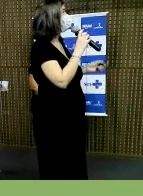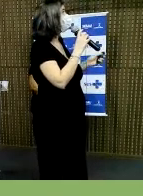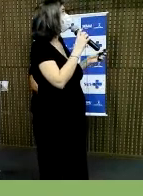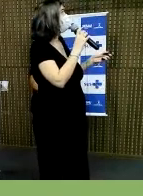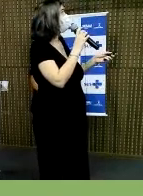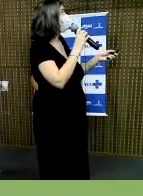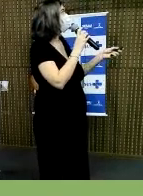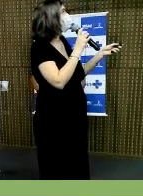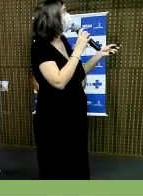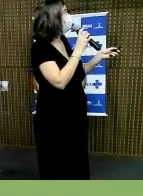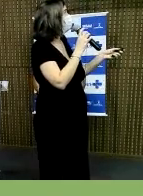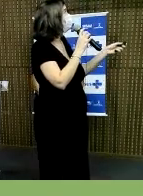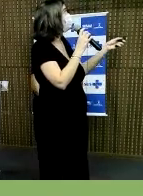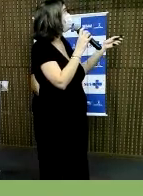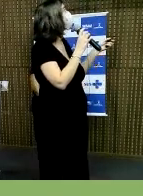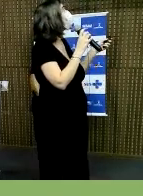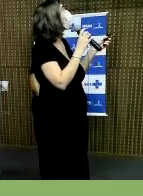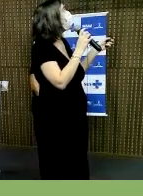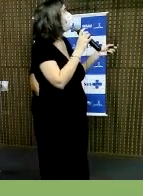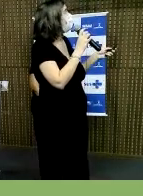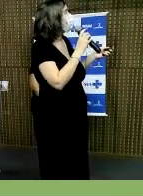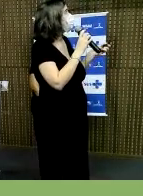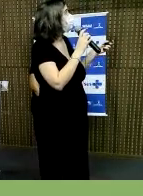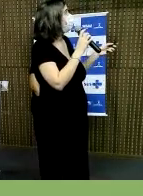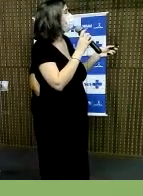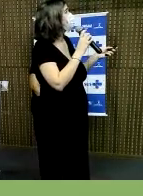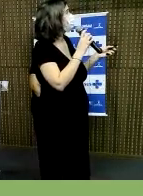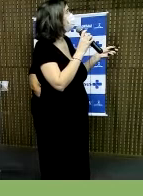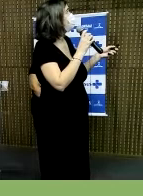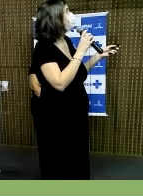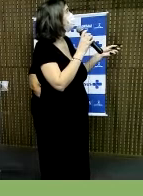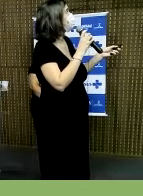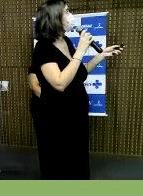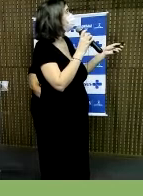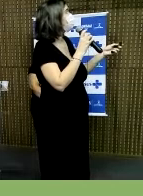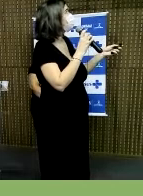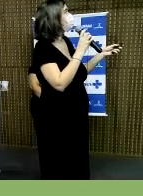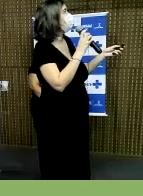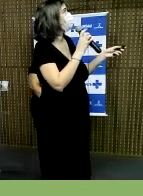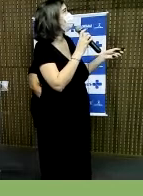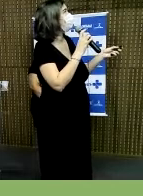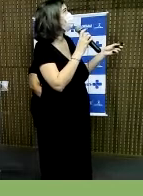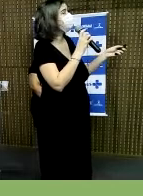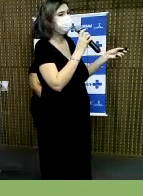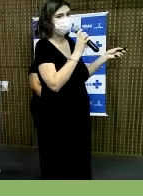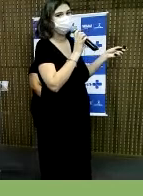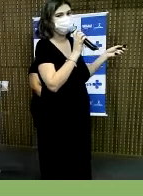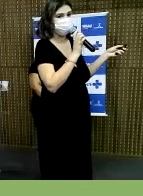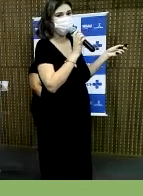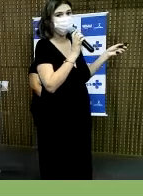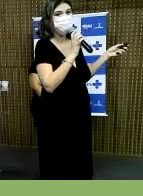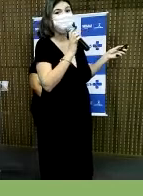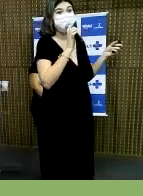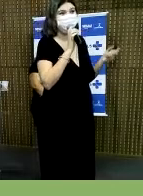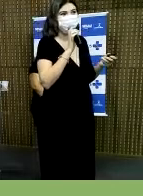Na saúde do homem, nós tivemos um aumento em relação a 2020, que era de 78%, e nós já temos